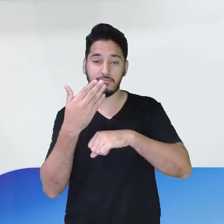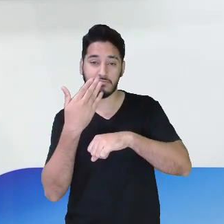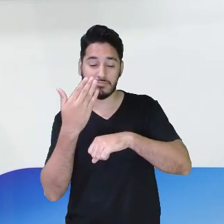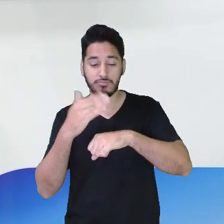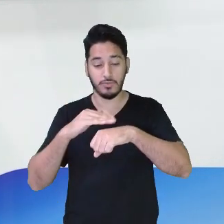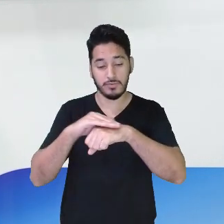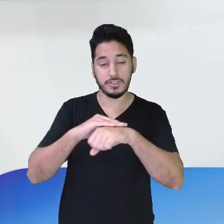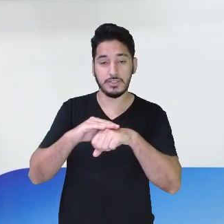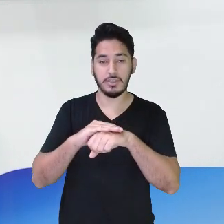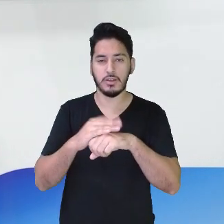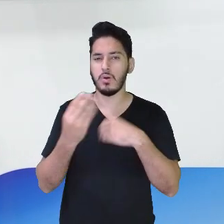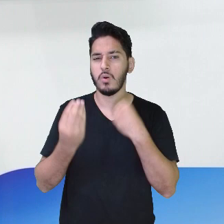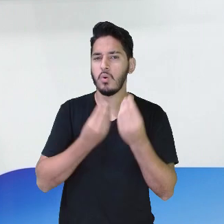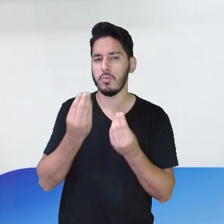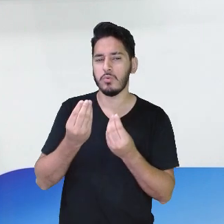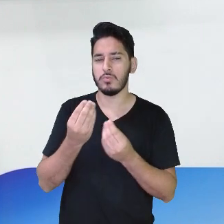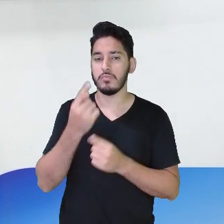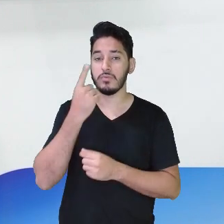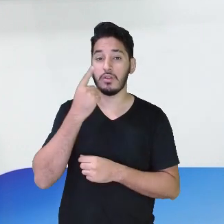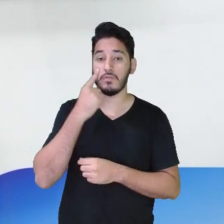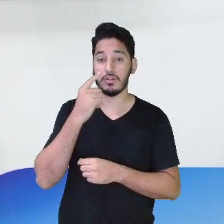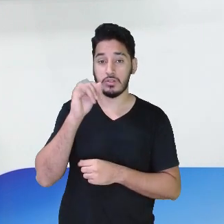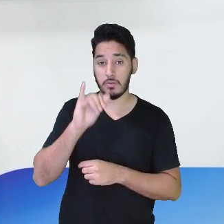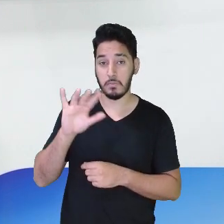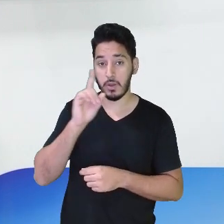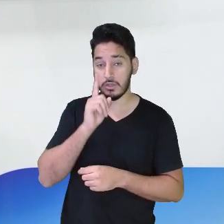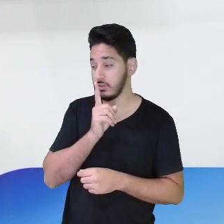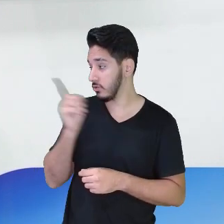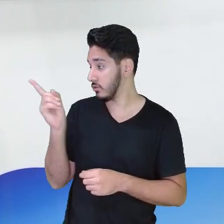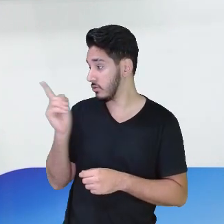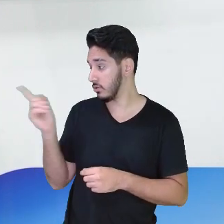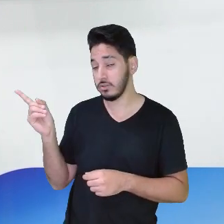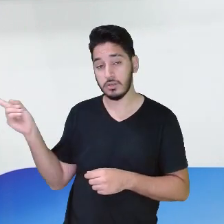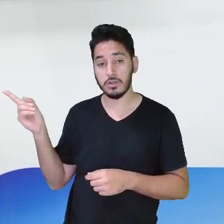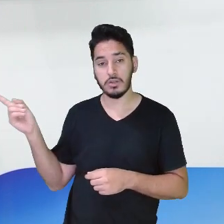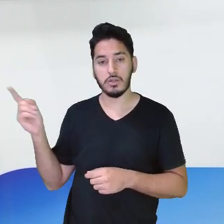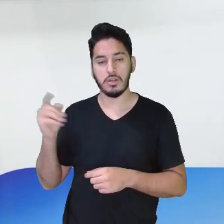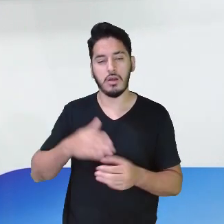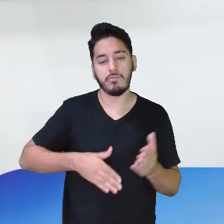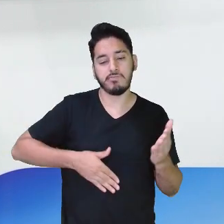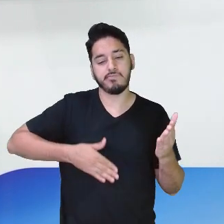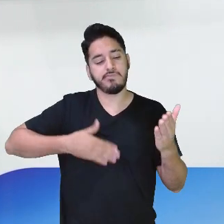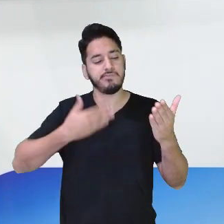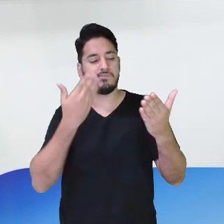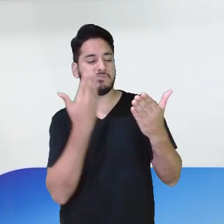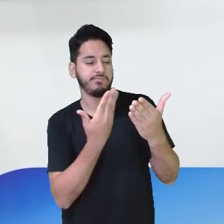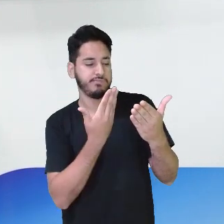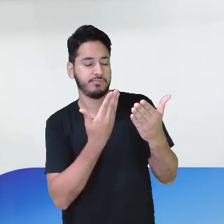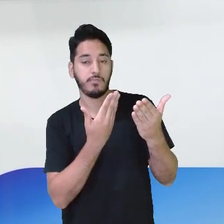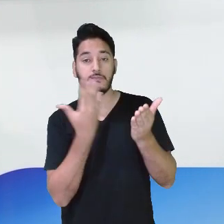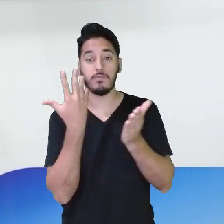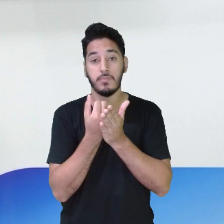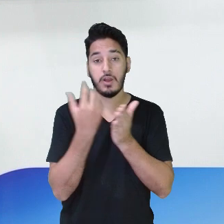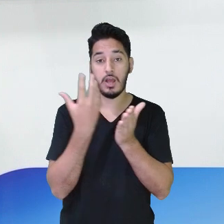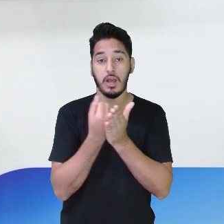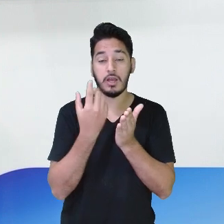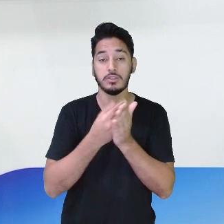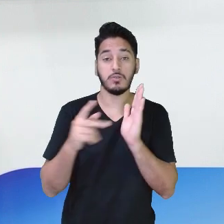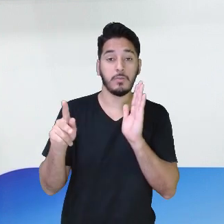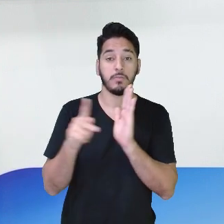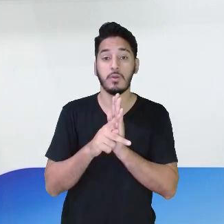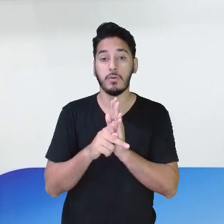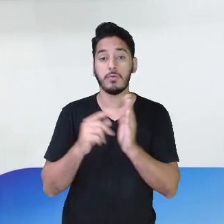Como fazer isso? Muito simples. Tá vendo esse QR Code aqui na sua tela? Aponta a câmera do celular para ele, baixa o aplicativo do